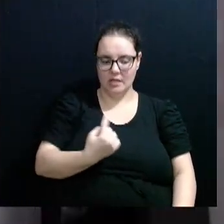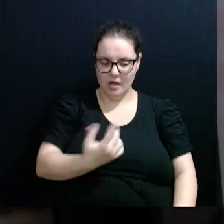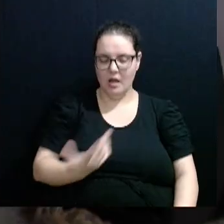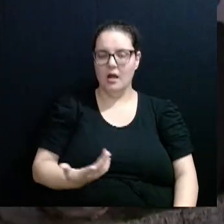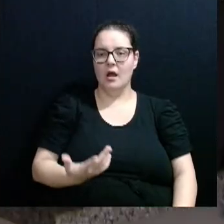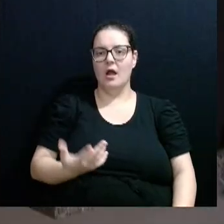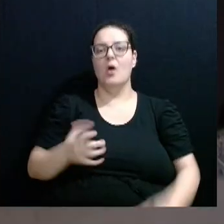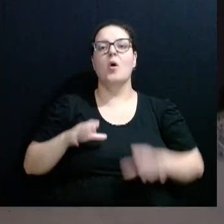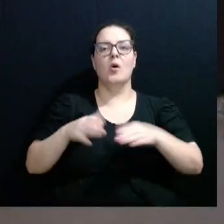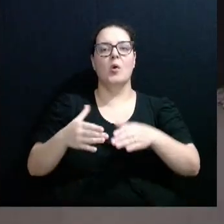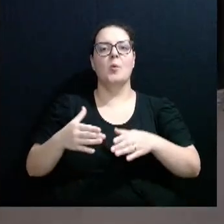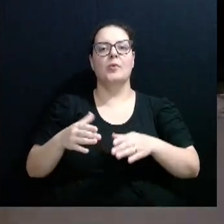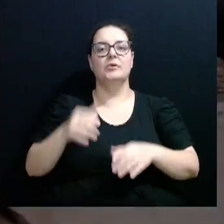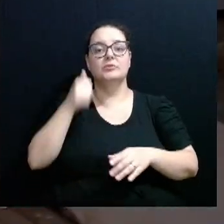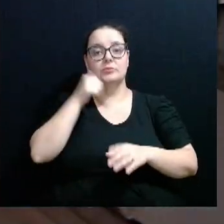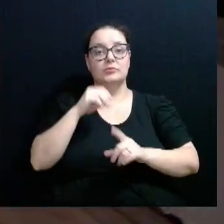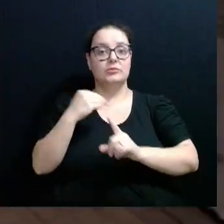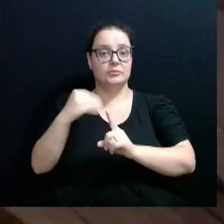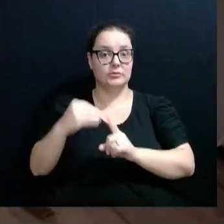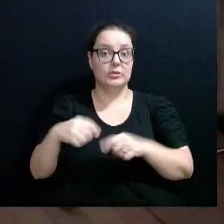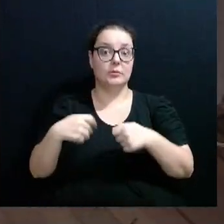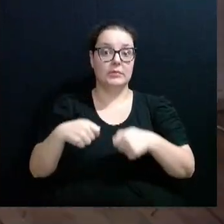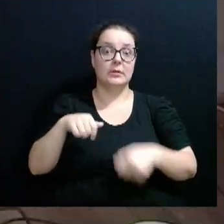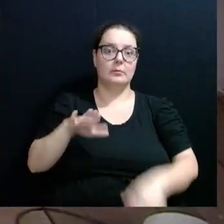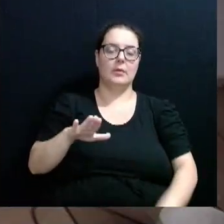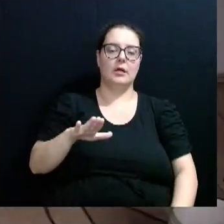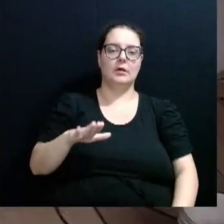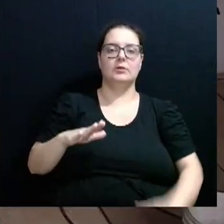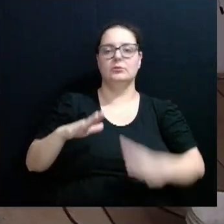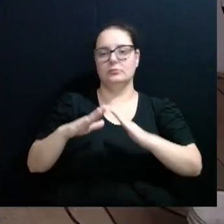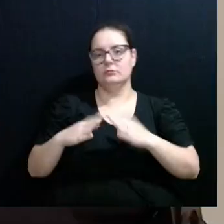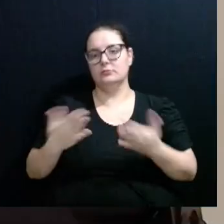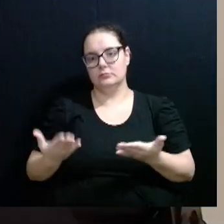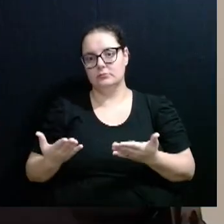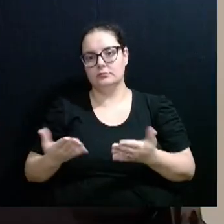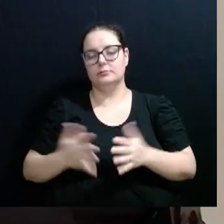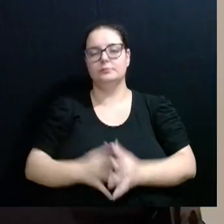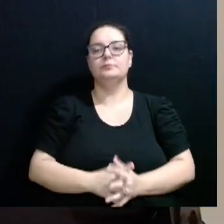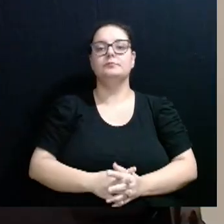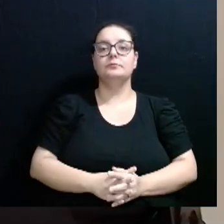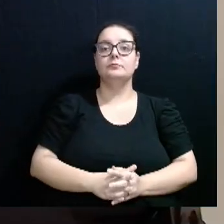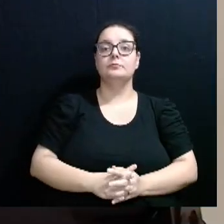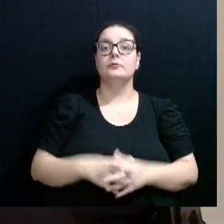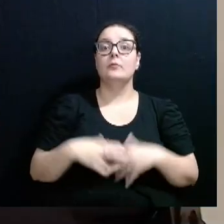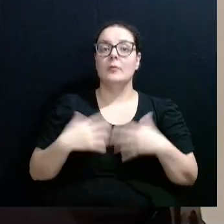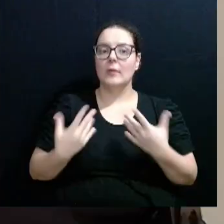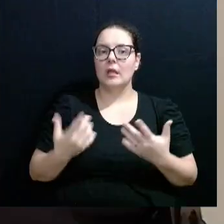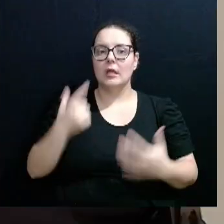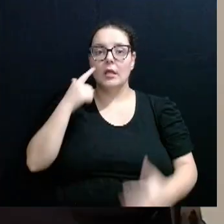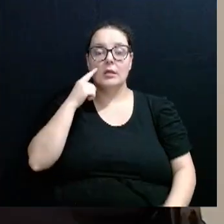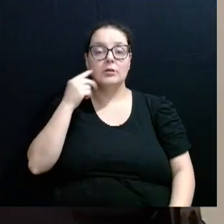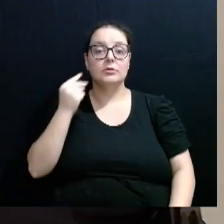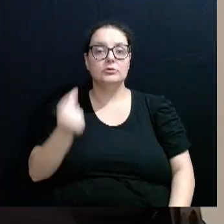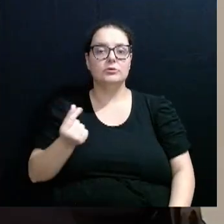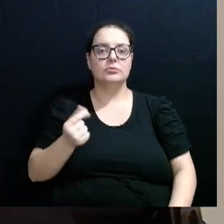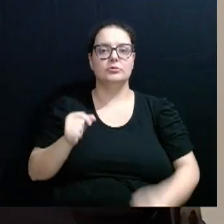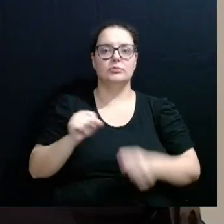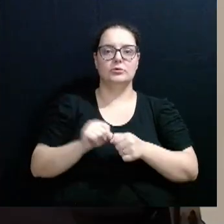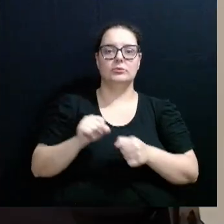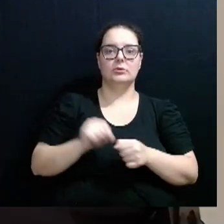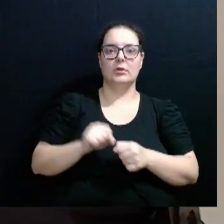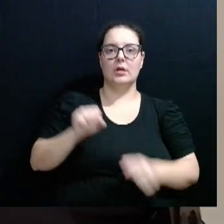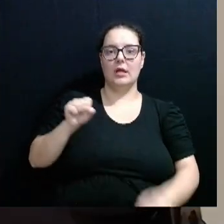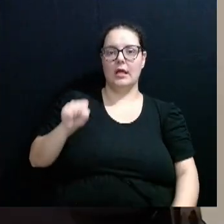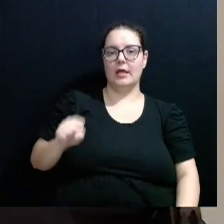que mais precisa de moradia. Então estava escolhido o público. E aí foi tida a ideia de fazer uma SPE, uma Sociedade